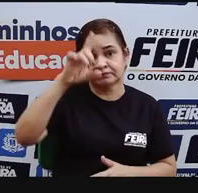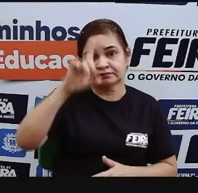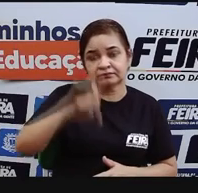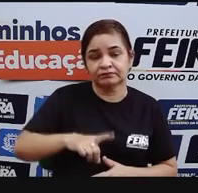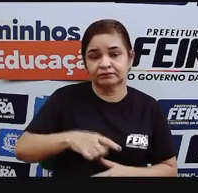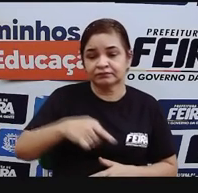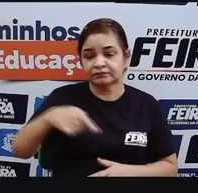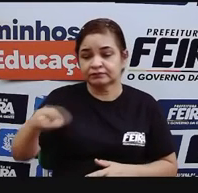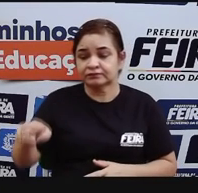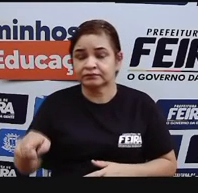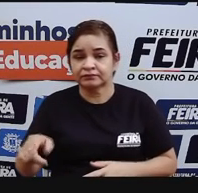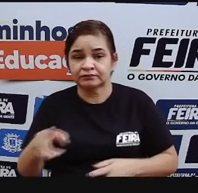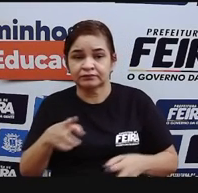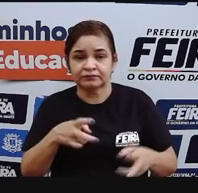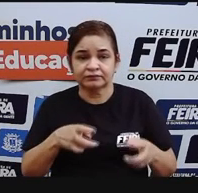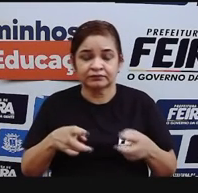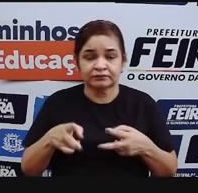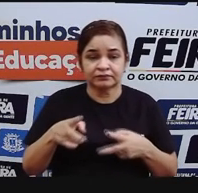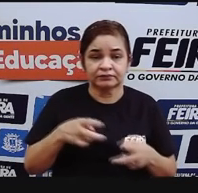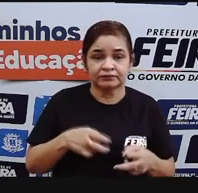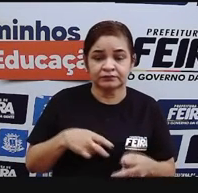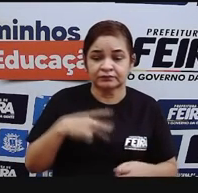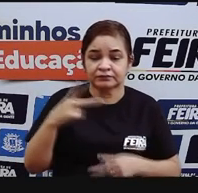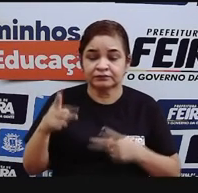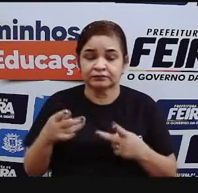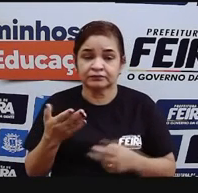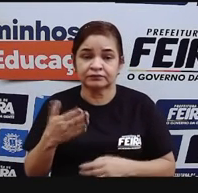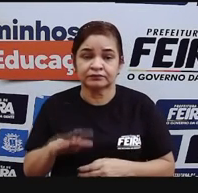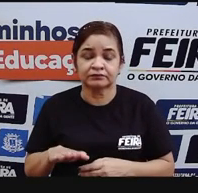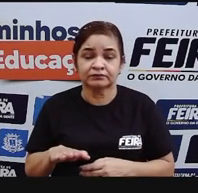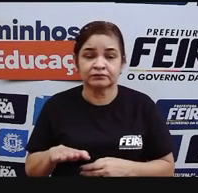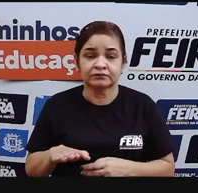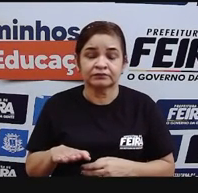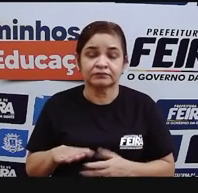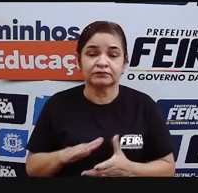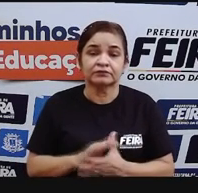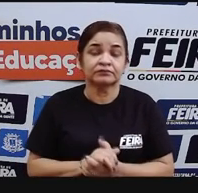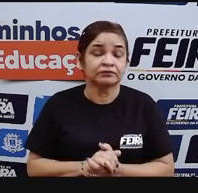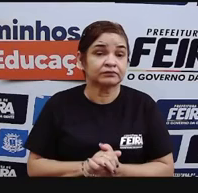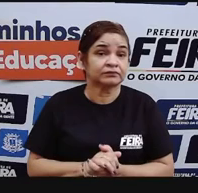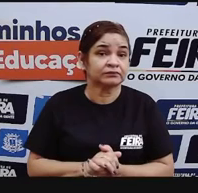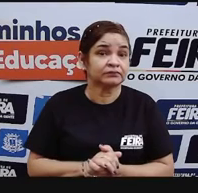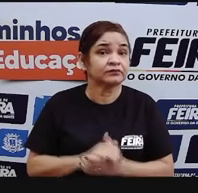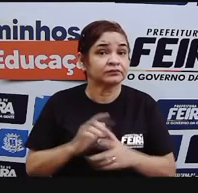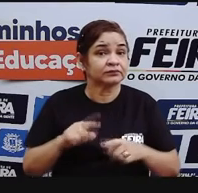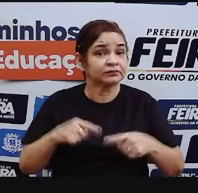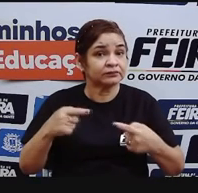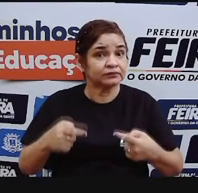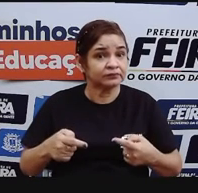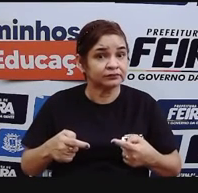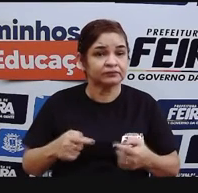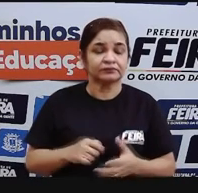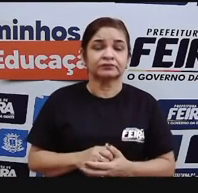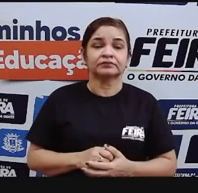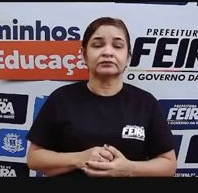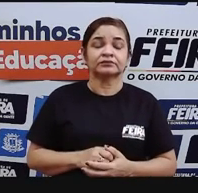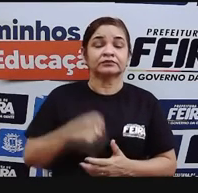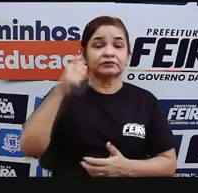trabalho. O ano de 2021, por exemplo, é marcado por denúncias que